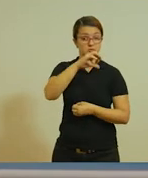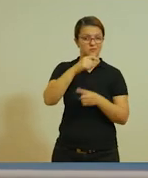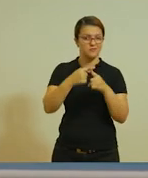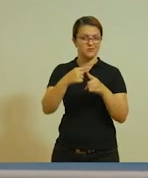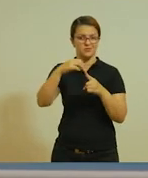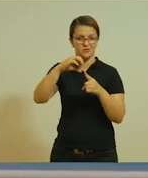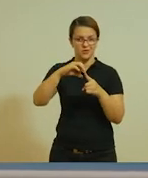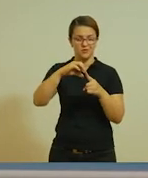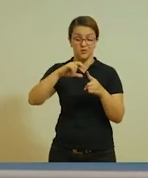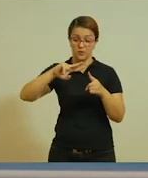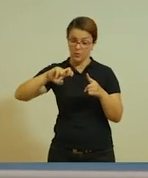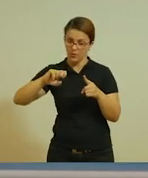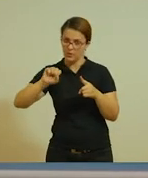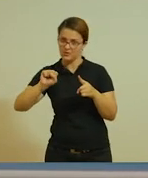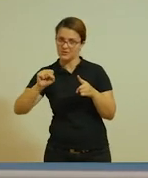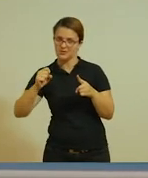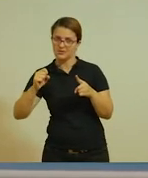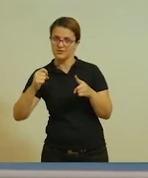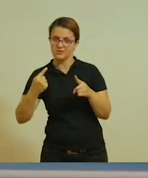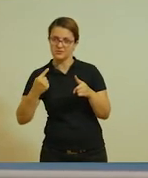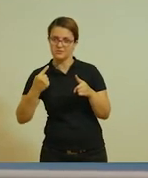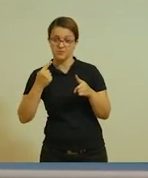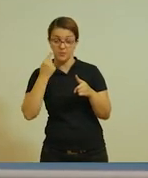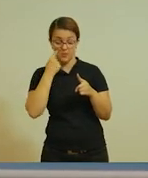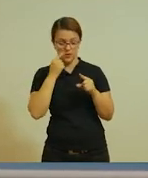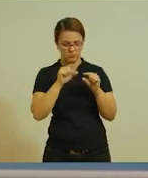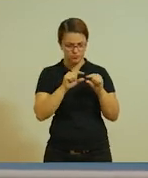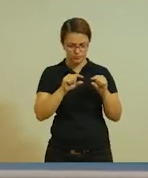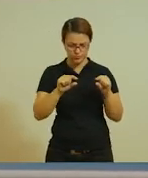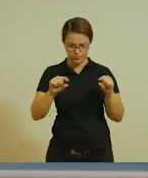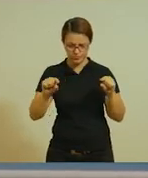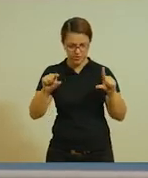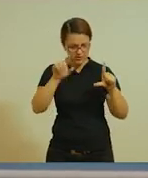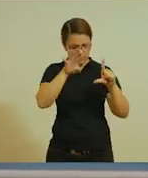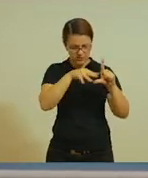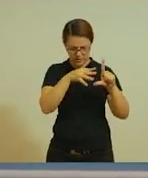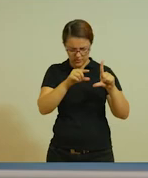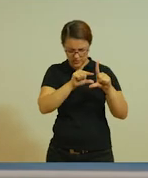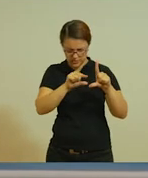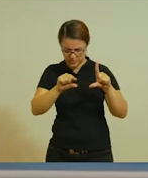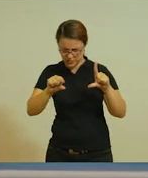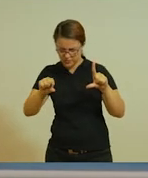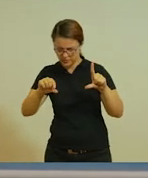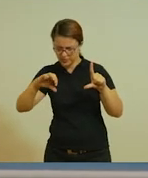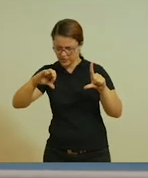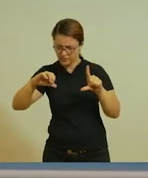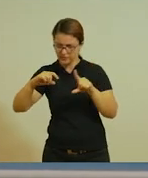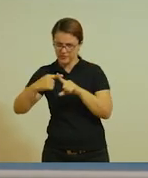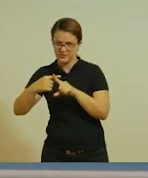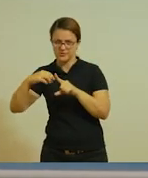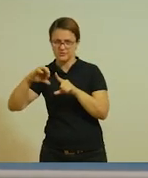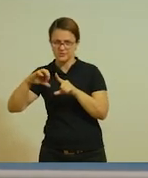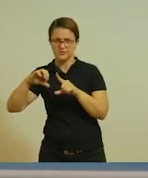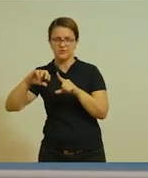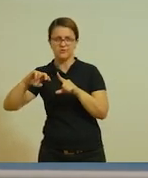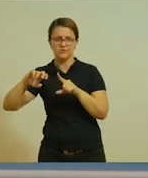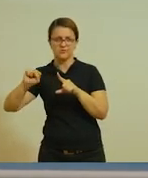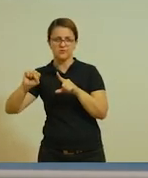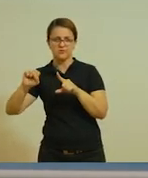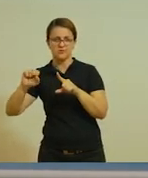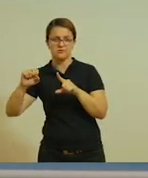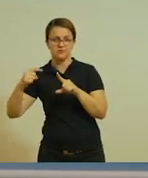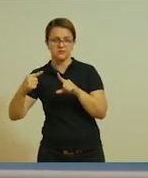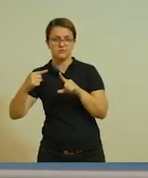igual a 81. Mas quando eu observo a linha aqui embaixo, ó, eu tenho 9 vezes 9, 81, 8 vezes 9,